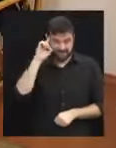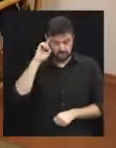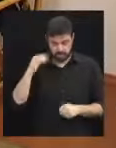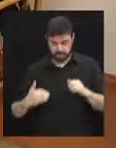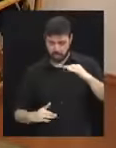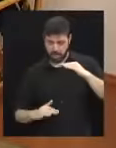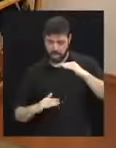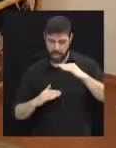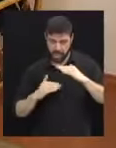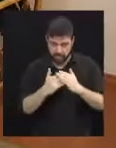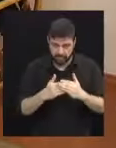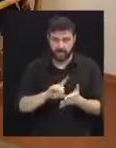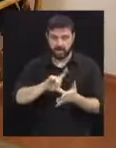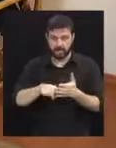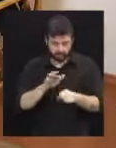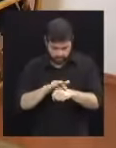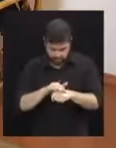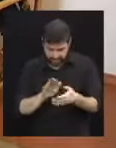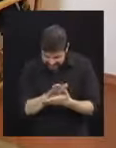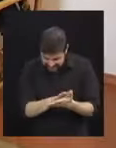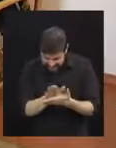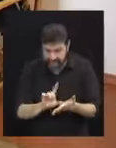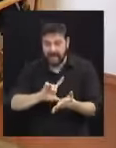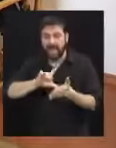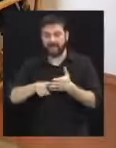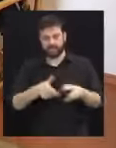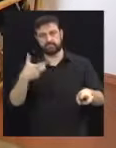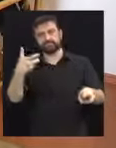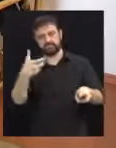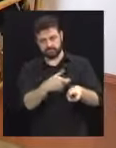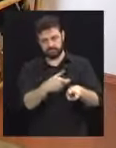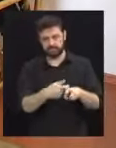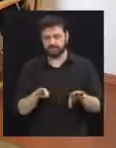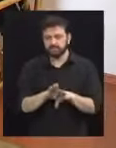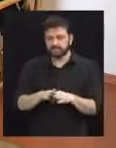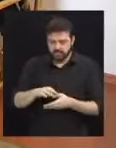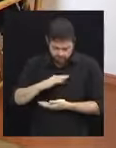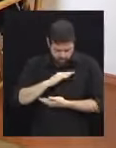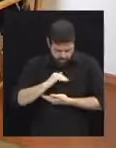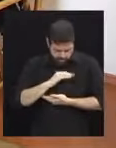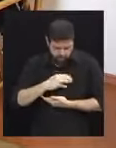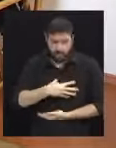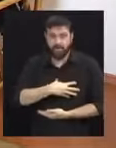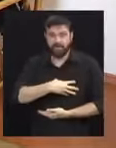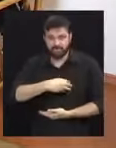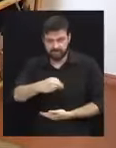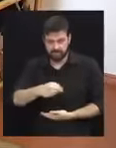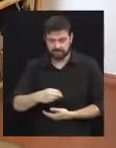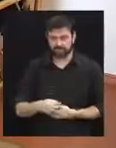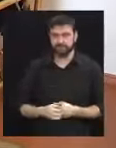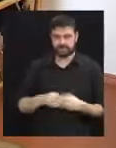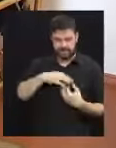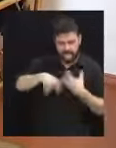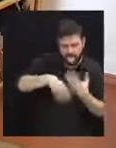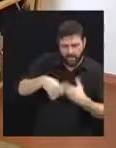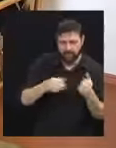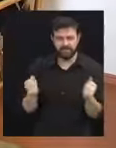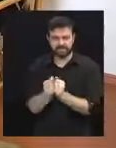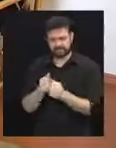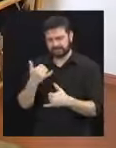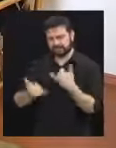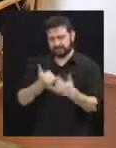se não desenvolve nada, para depois vaciná-lo. Com relação aos filhotes, você falou que eles dão trabalho, principalmente quando juntos. Acho que é que nem criança, né?